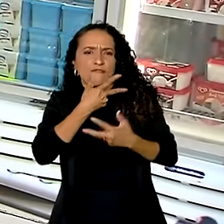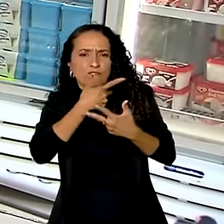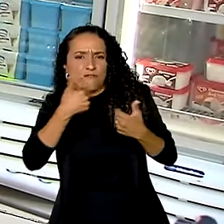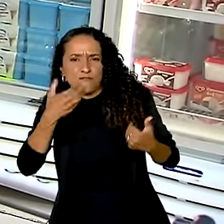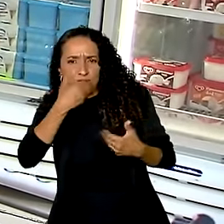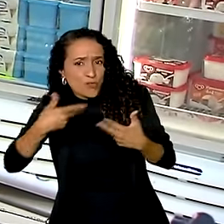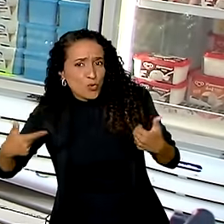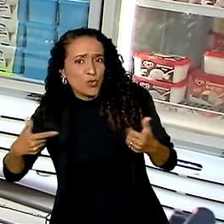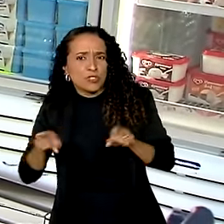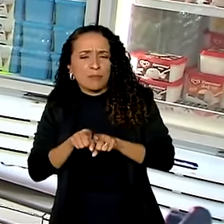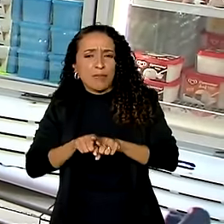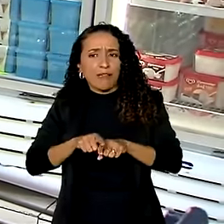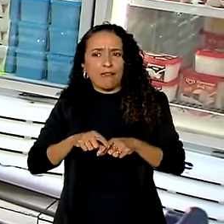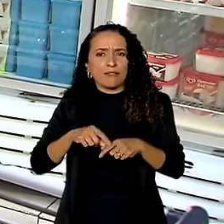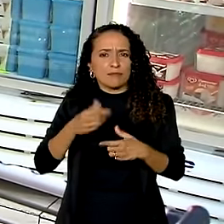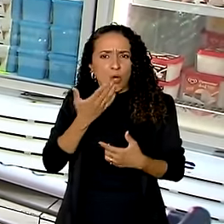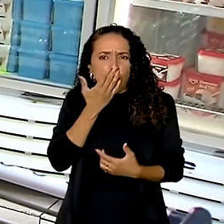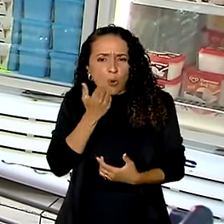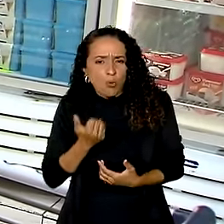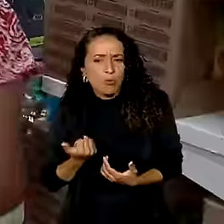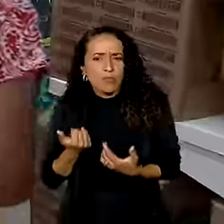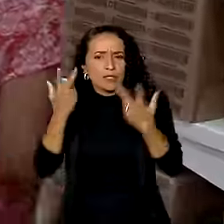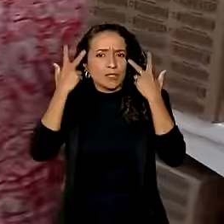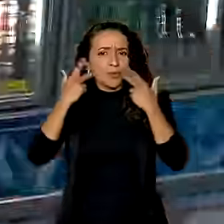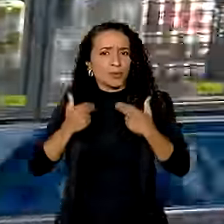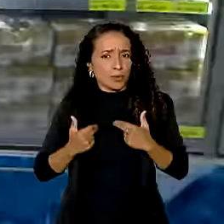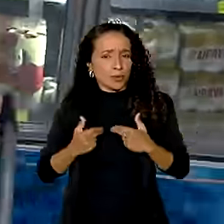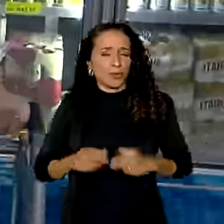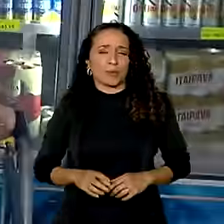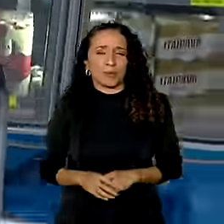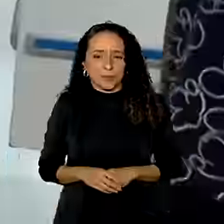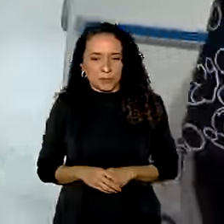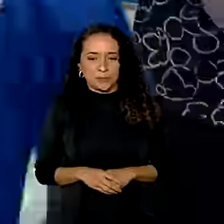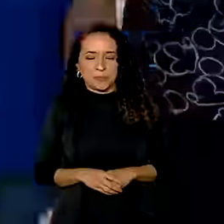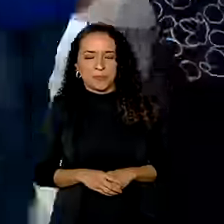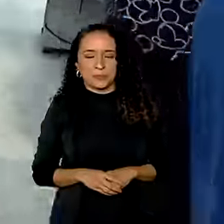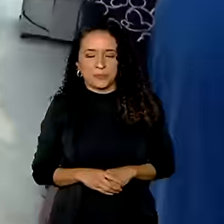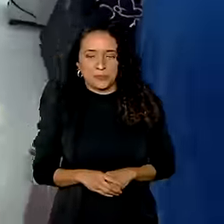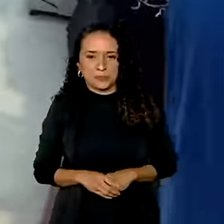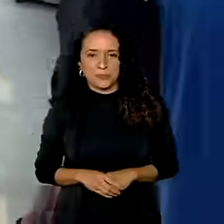e alimentos in natura no carrinho do brasileiro.